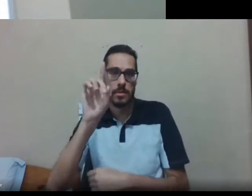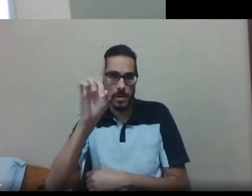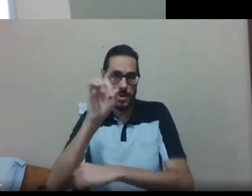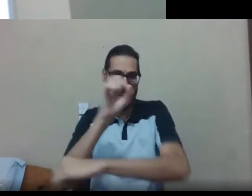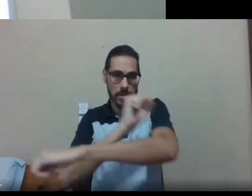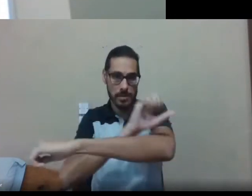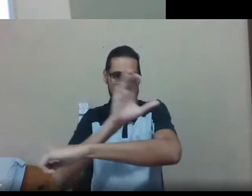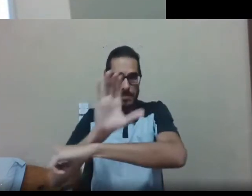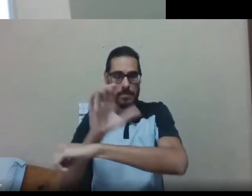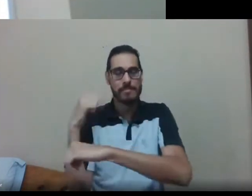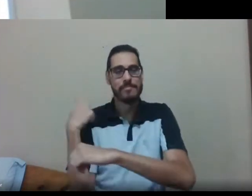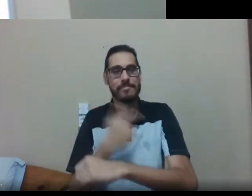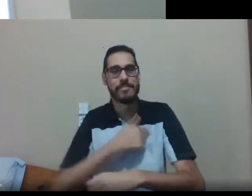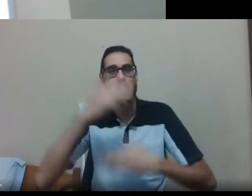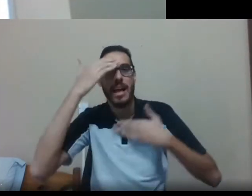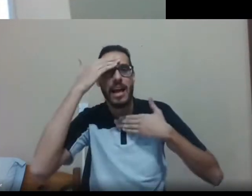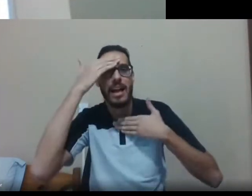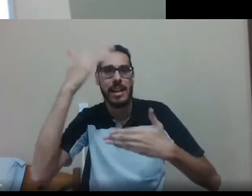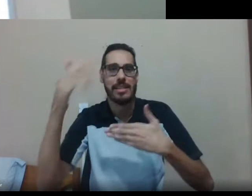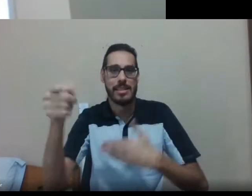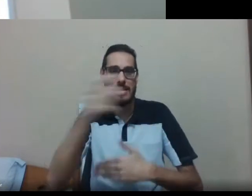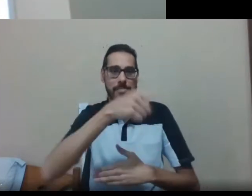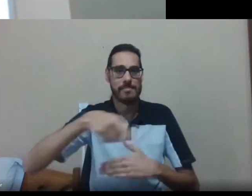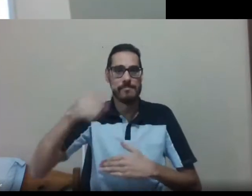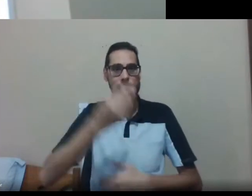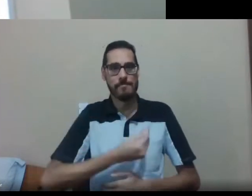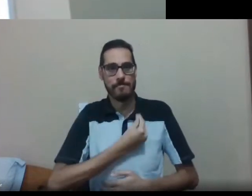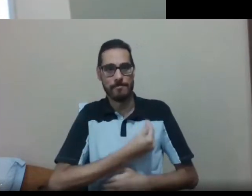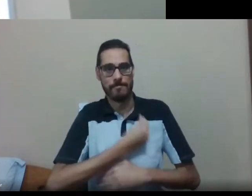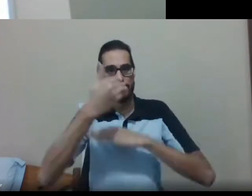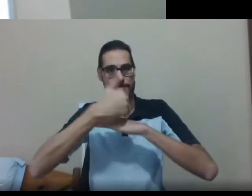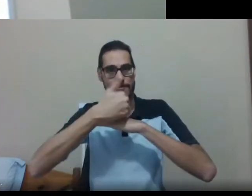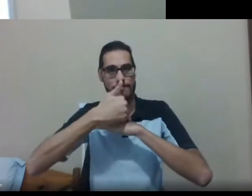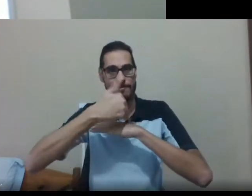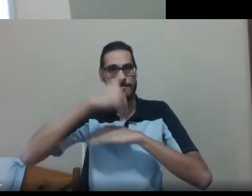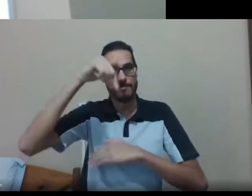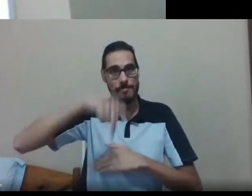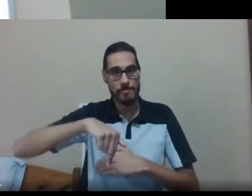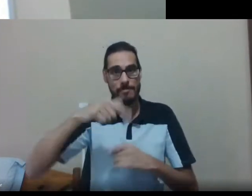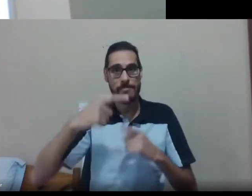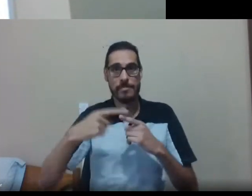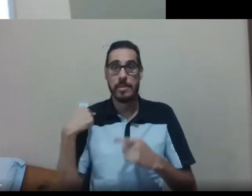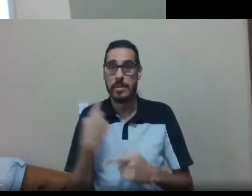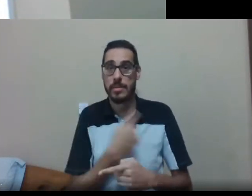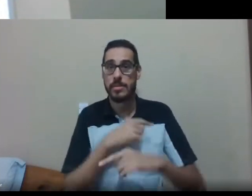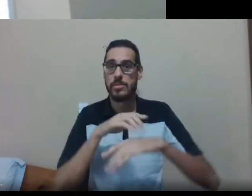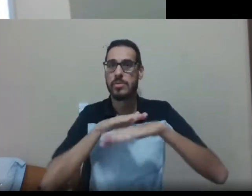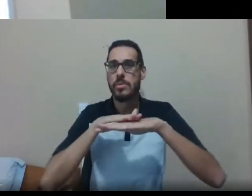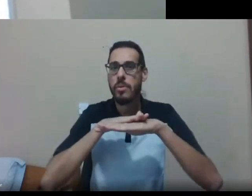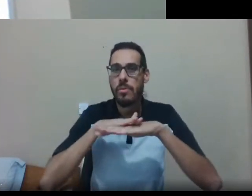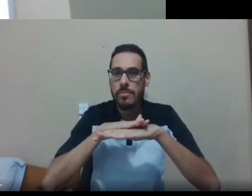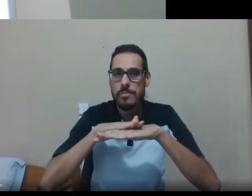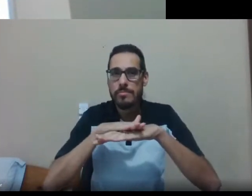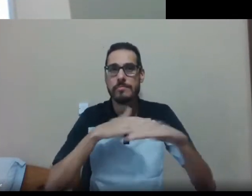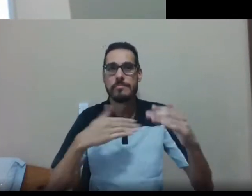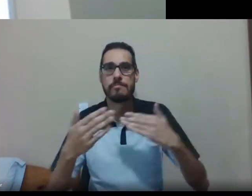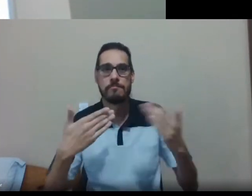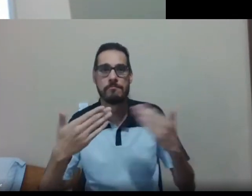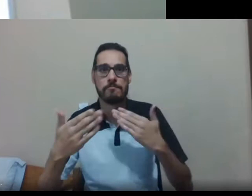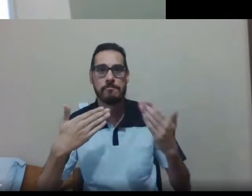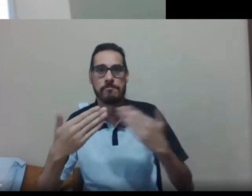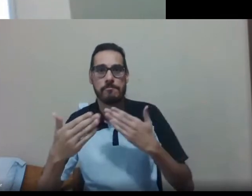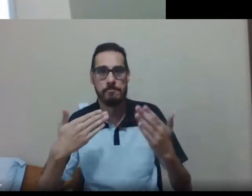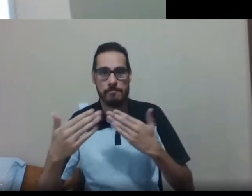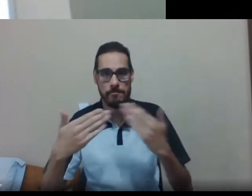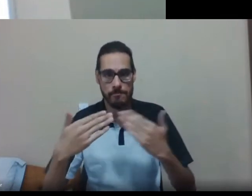alguns esclarecimentos para esse período agora de atividades não